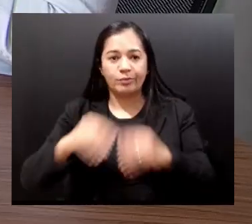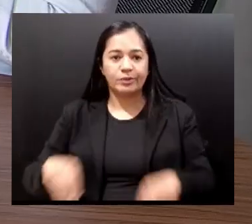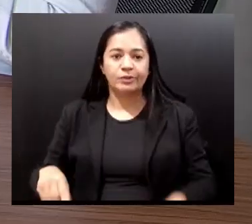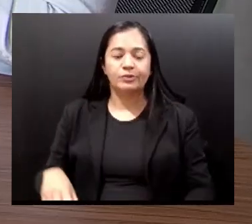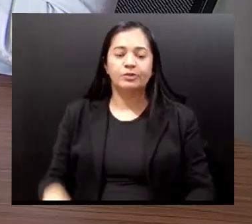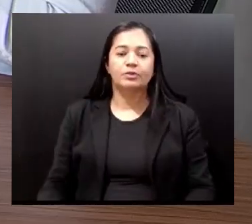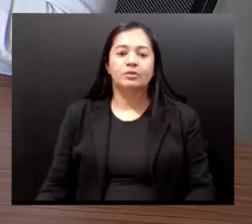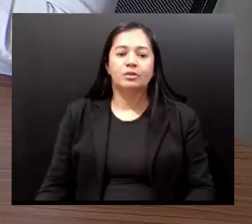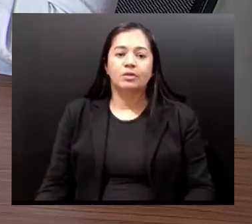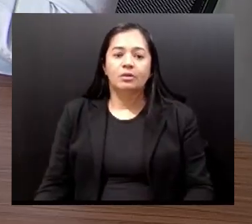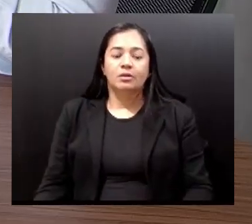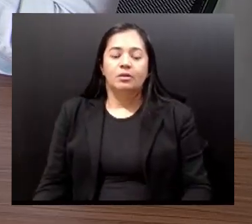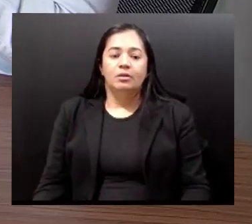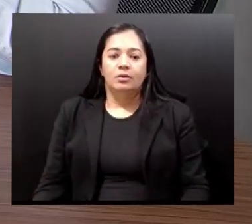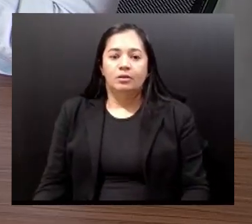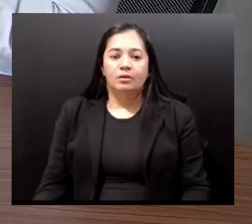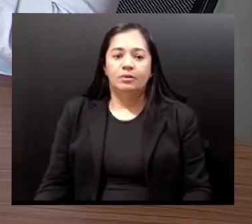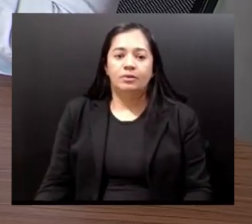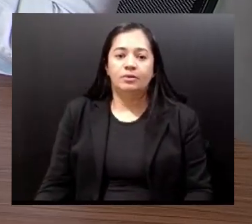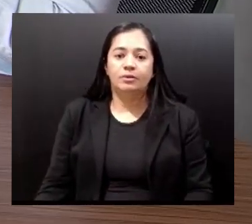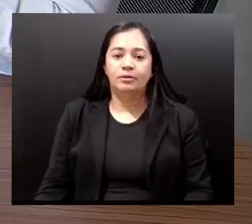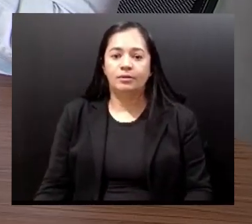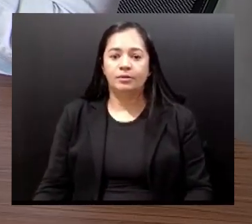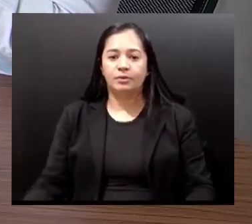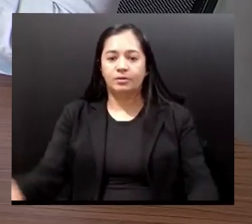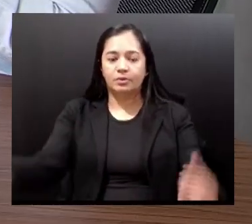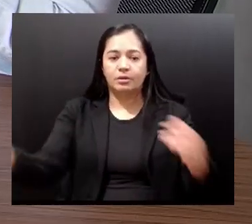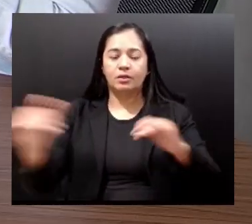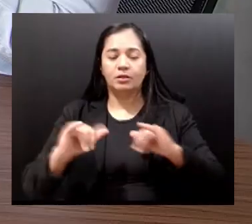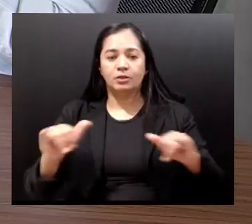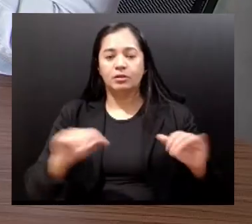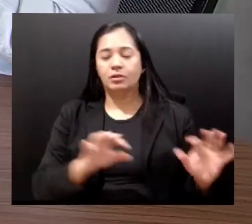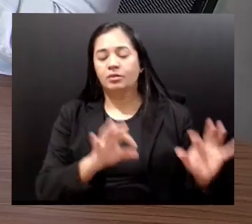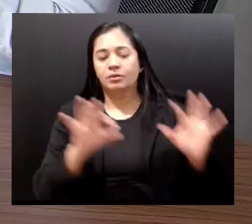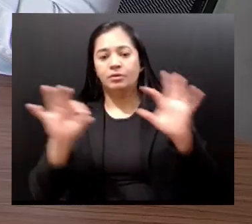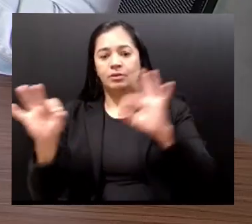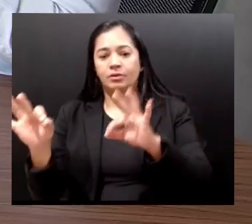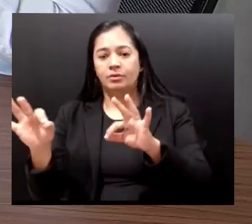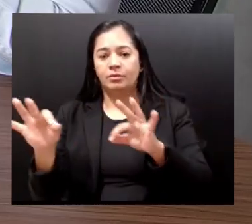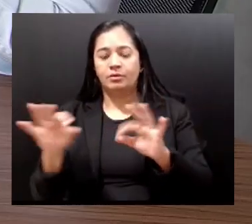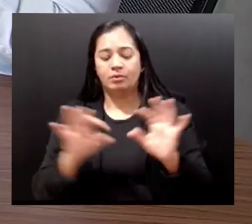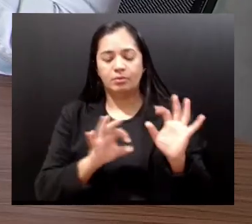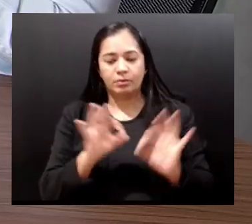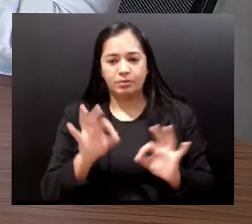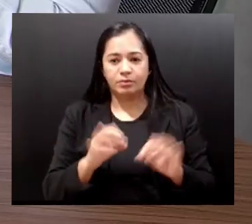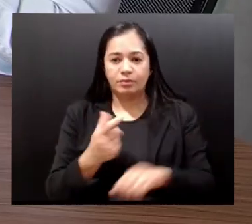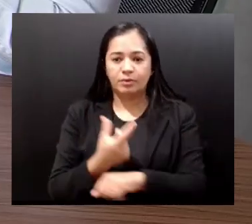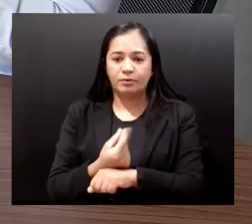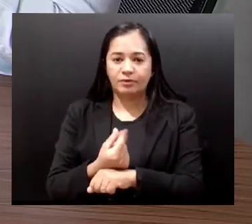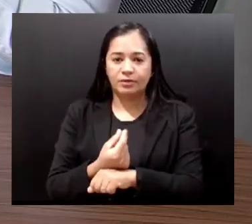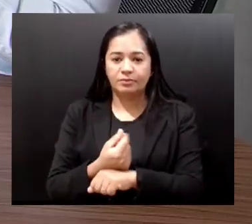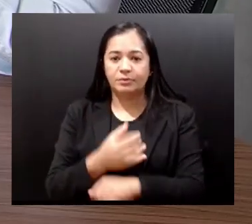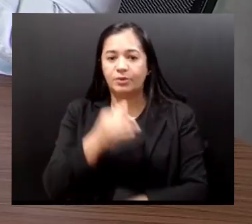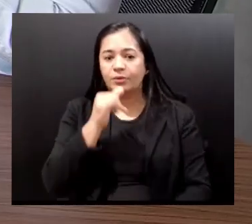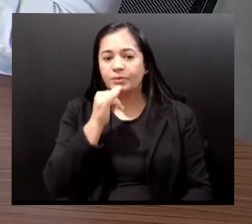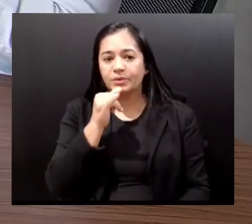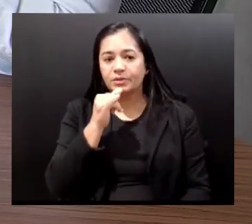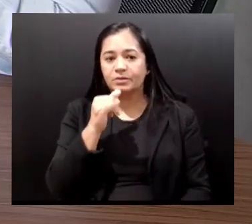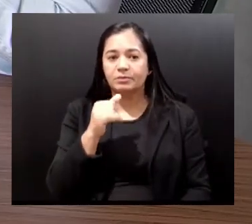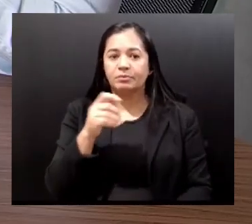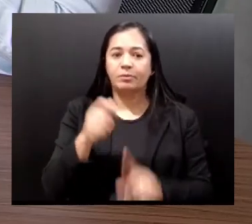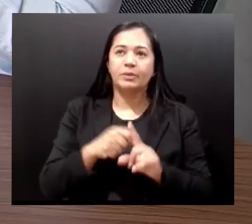acompanhar noticiário para ver a inflação, é fazer um planejamento financeiro, por exemplo, no último mês a